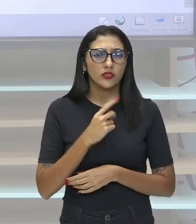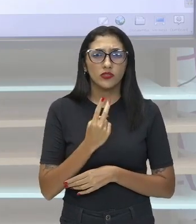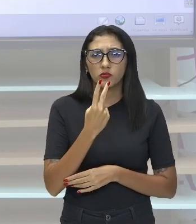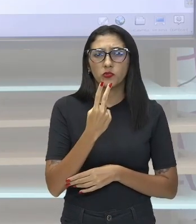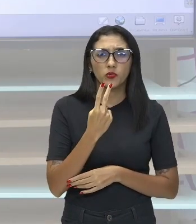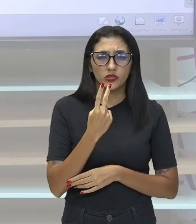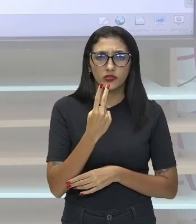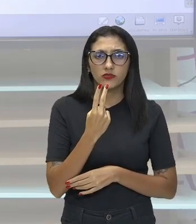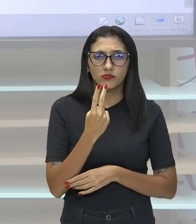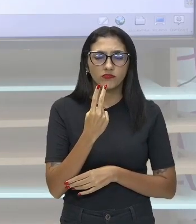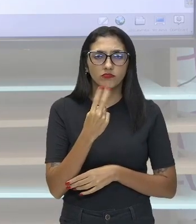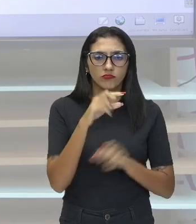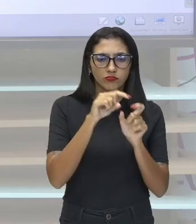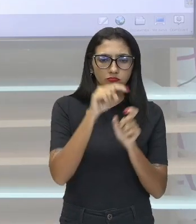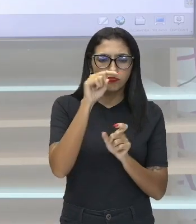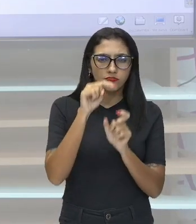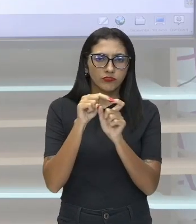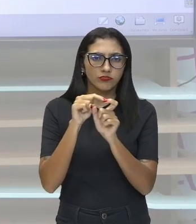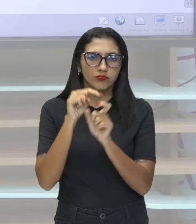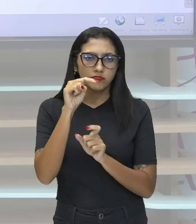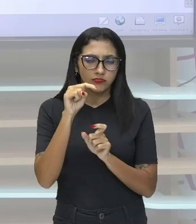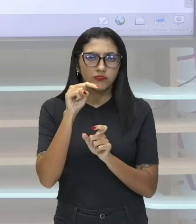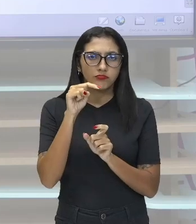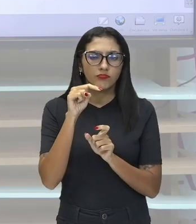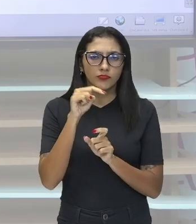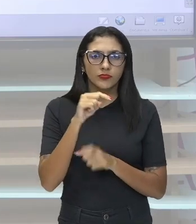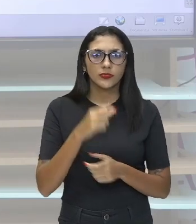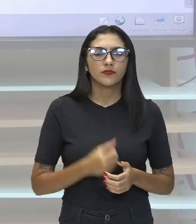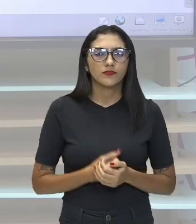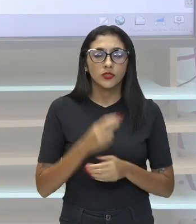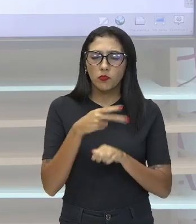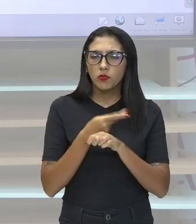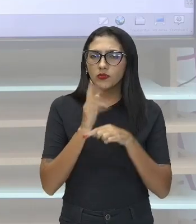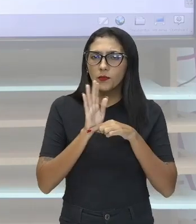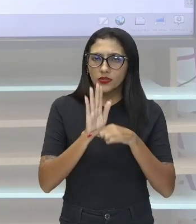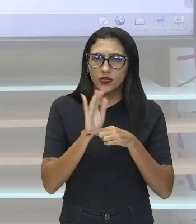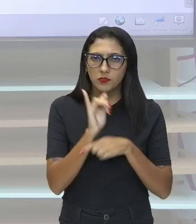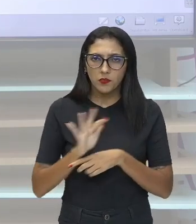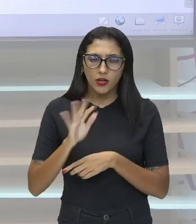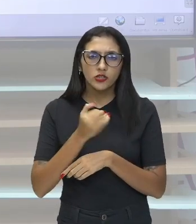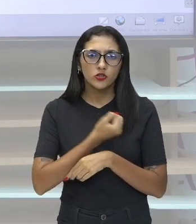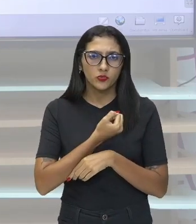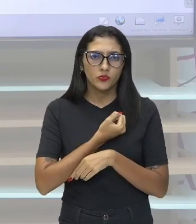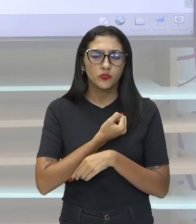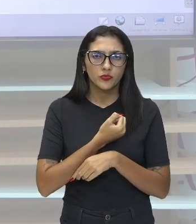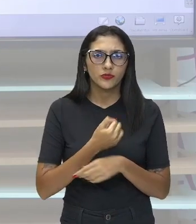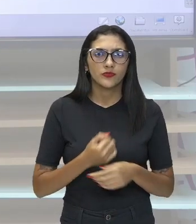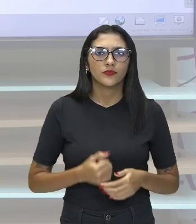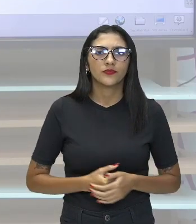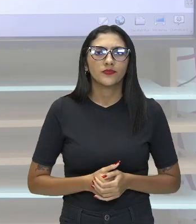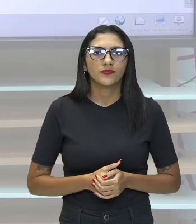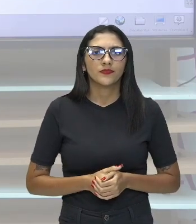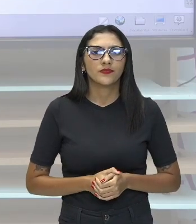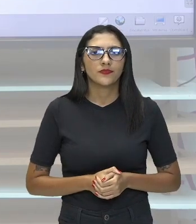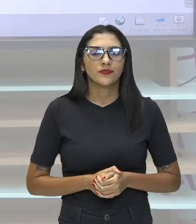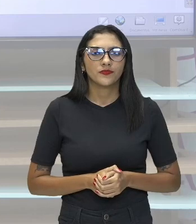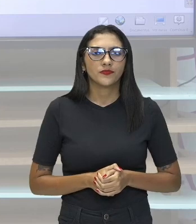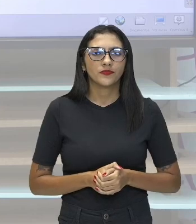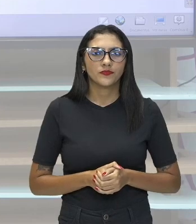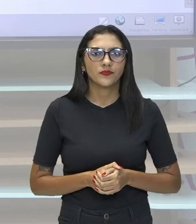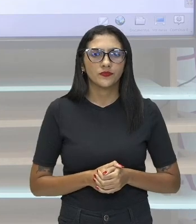diagonais, tá? Nós teremos a diagonal principal, vou já mostrar para você, e teremos a diagonal secundária, tá?